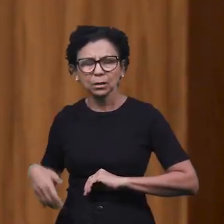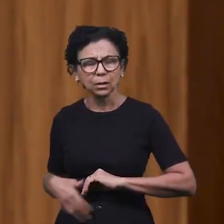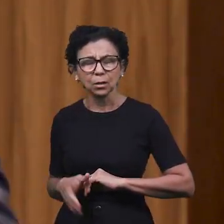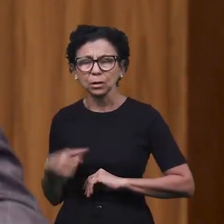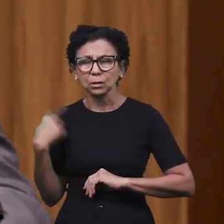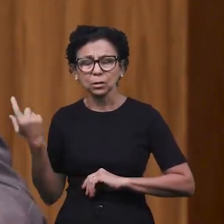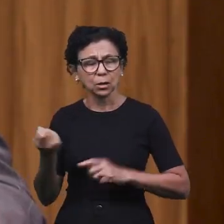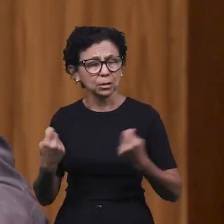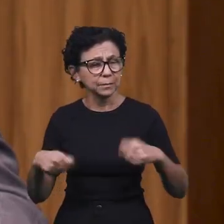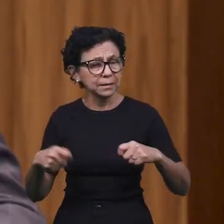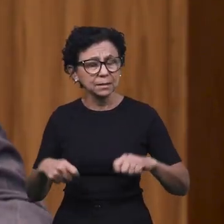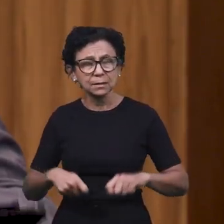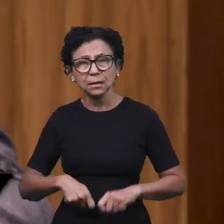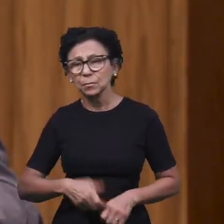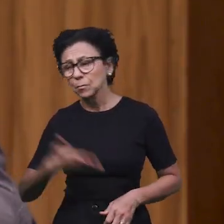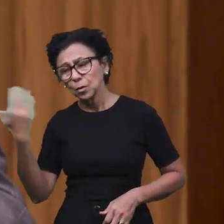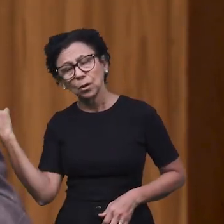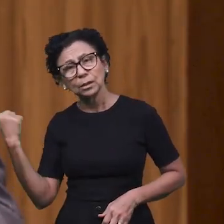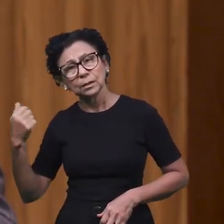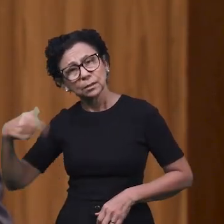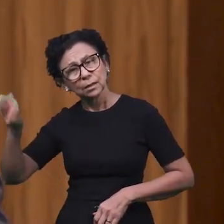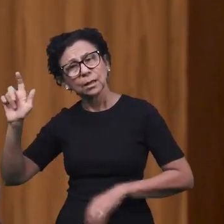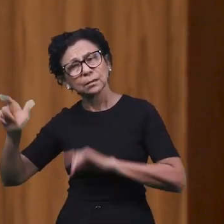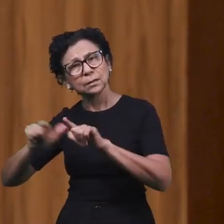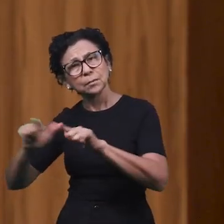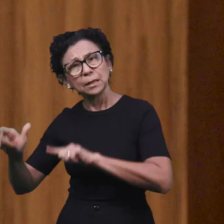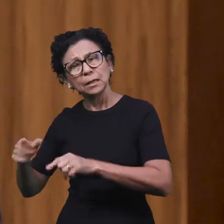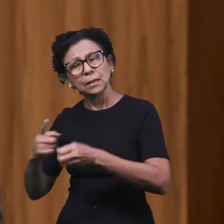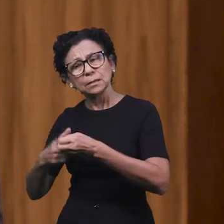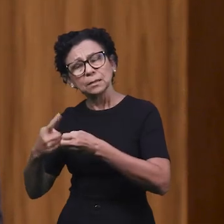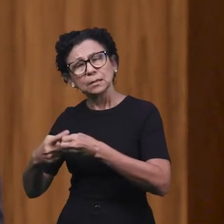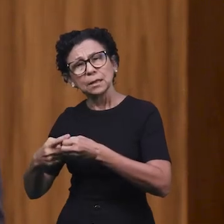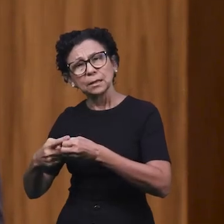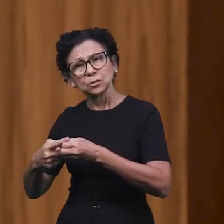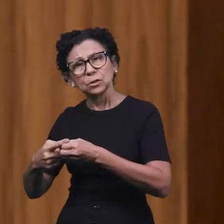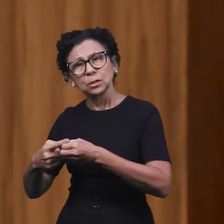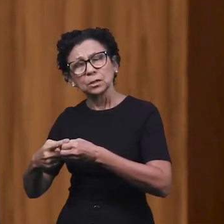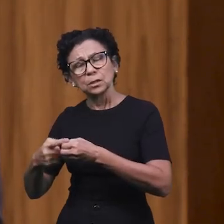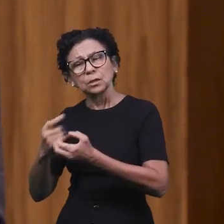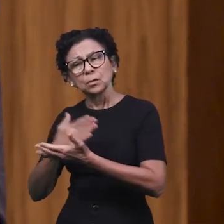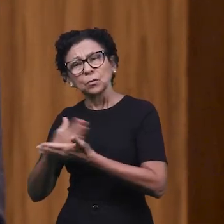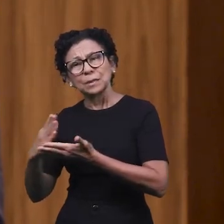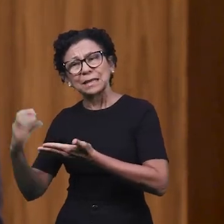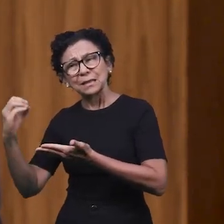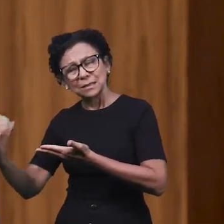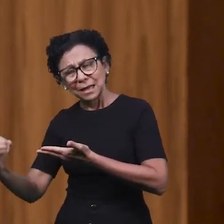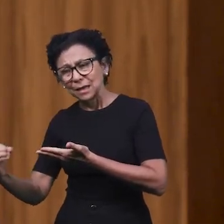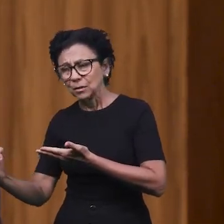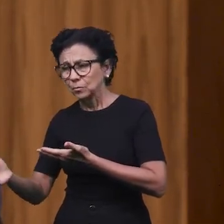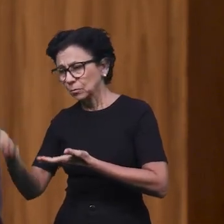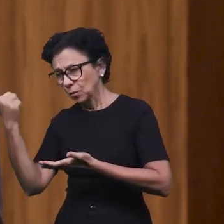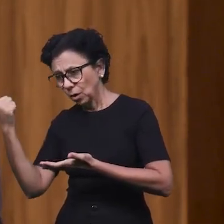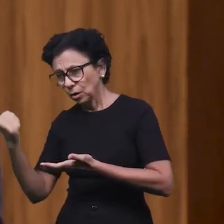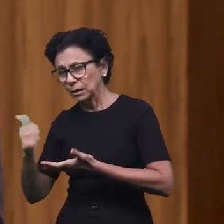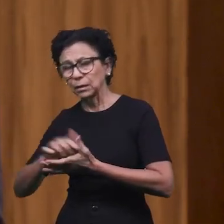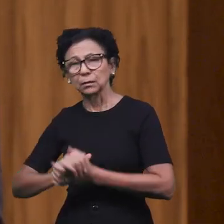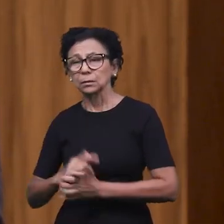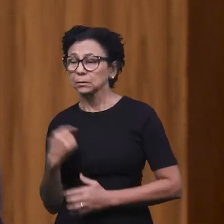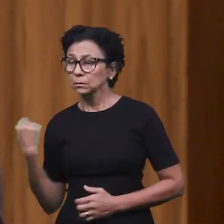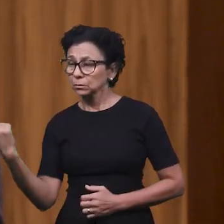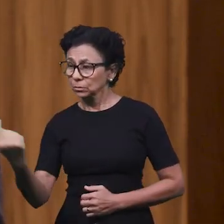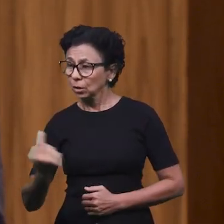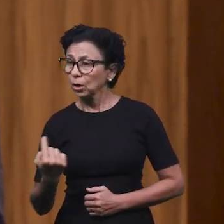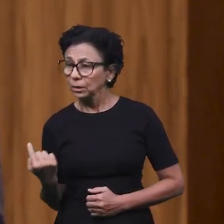Olha, nós precisamos, vamos lá fazer. Ele não deixou que os outros fizessem. Nós,